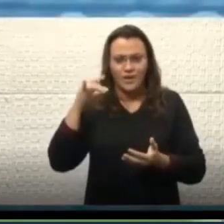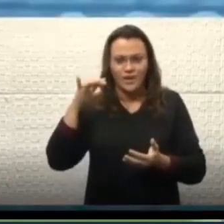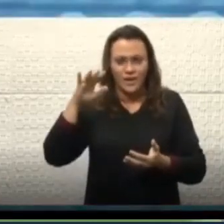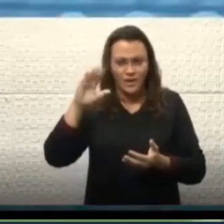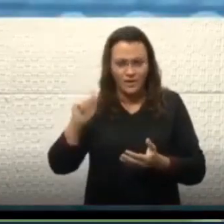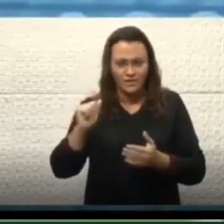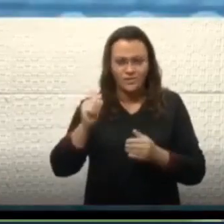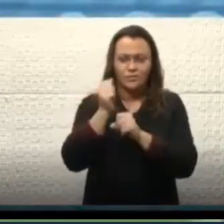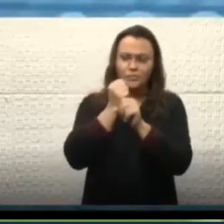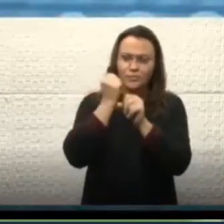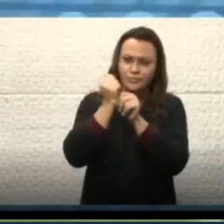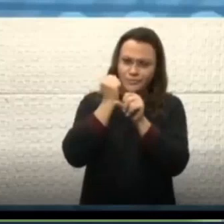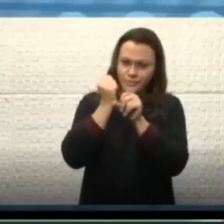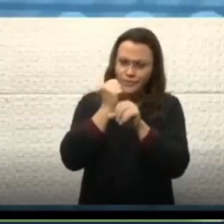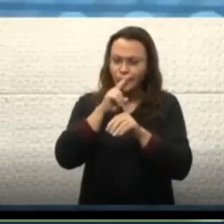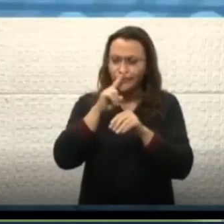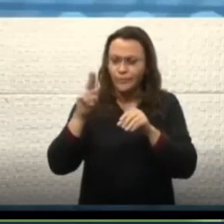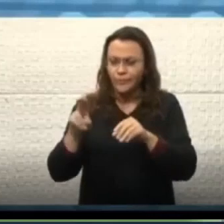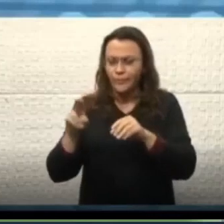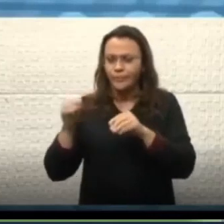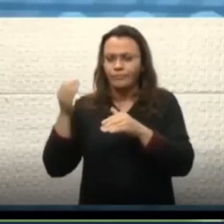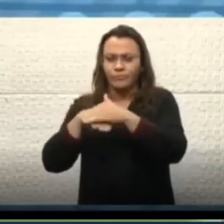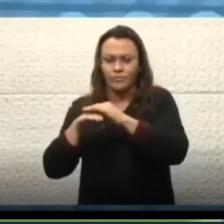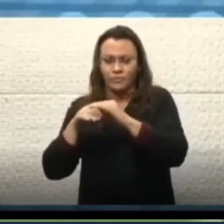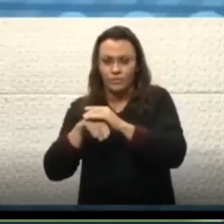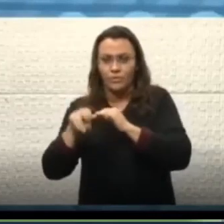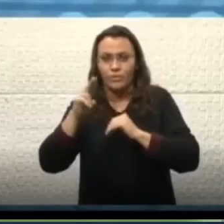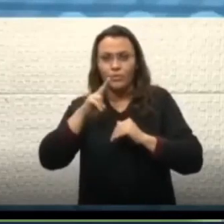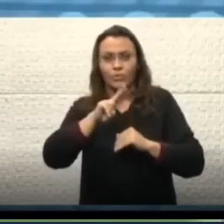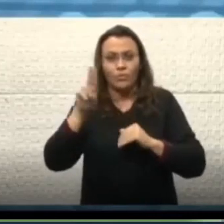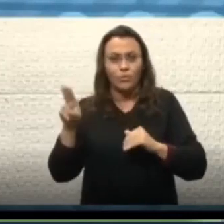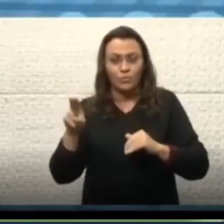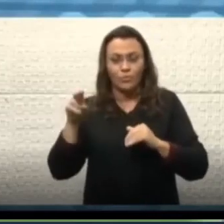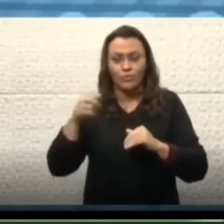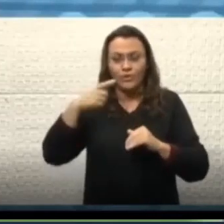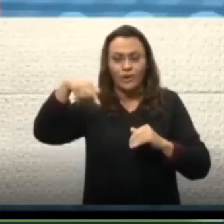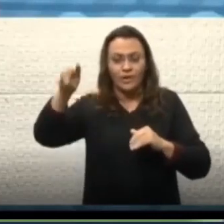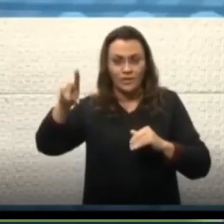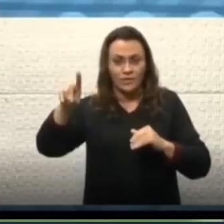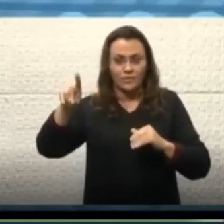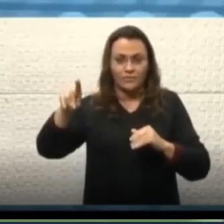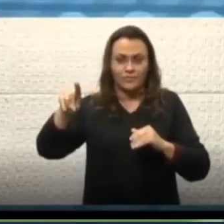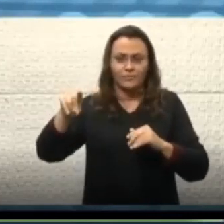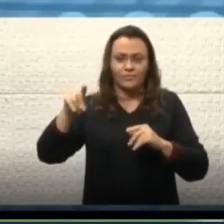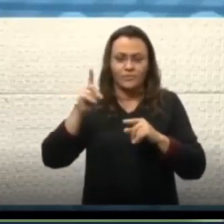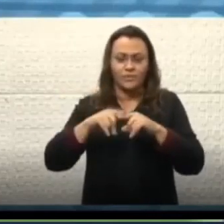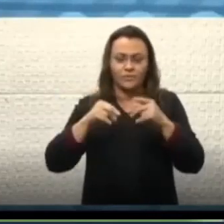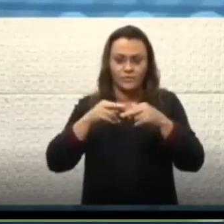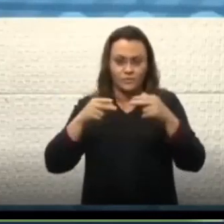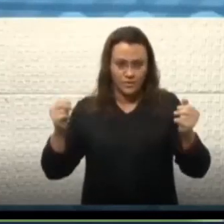produção, armazenamento, transporte desses materiais. Permite a gente identificar com clareza cada uma